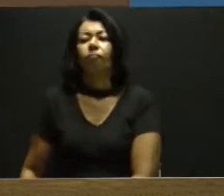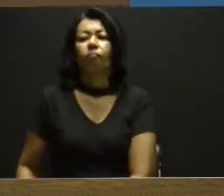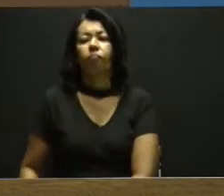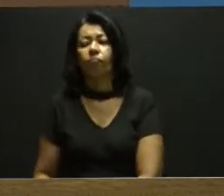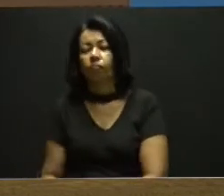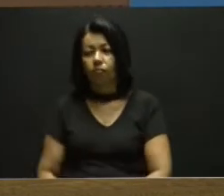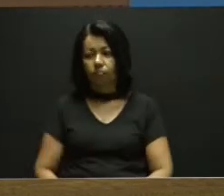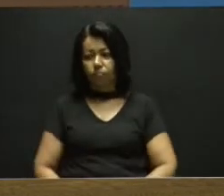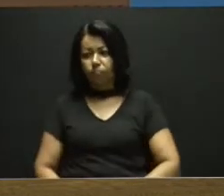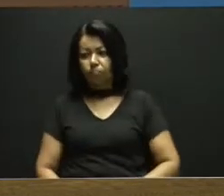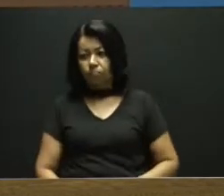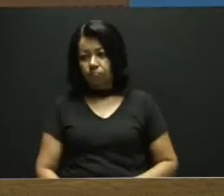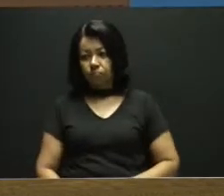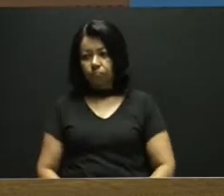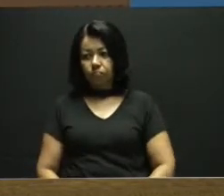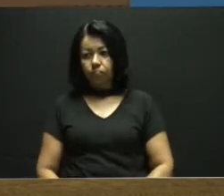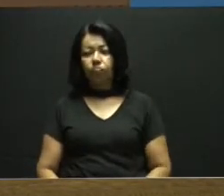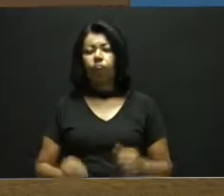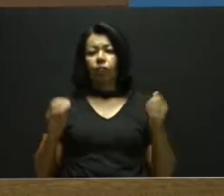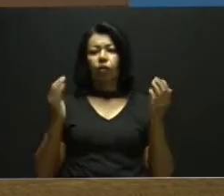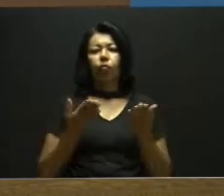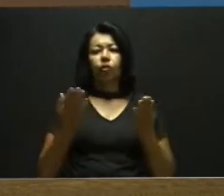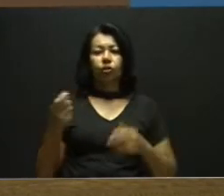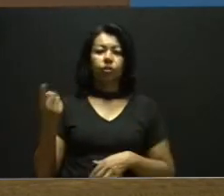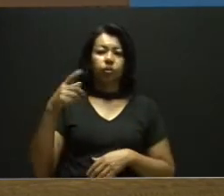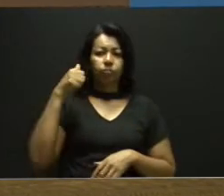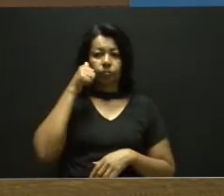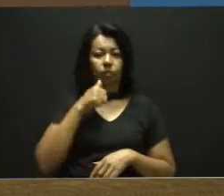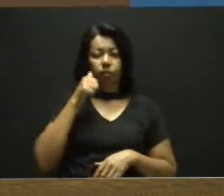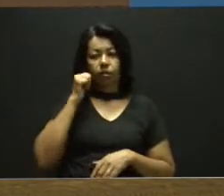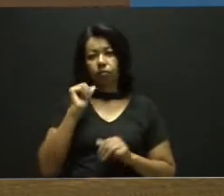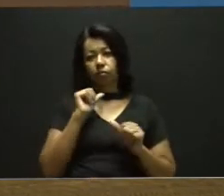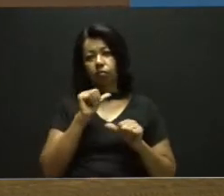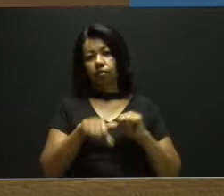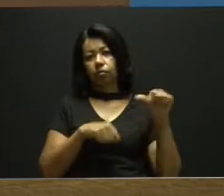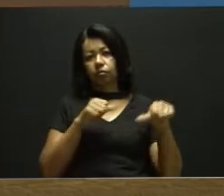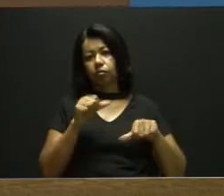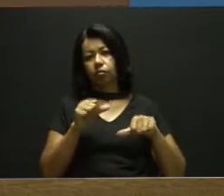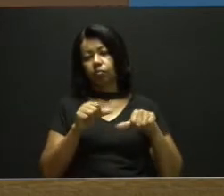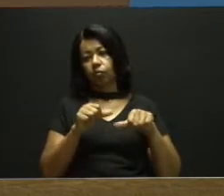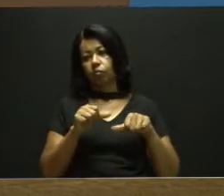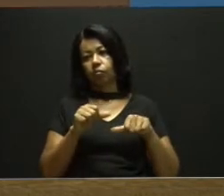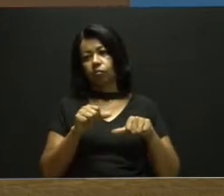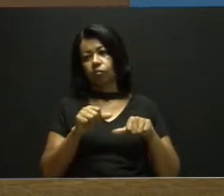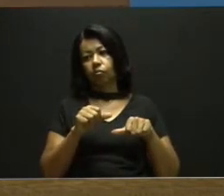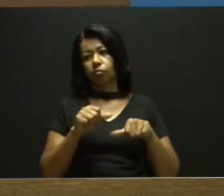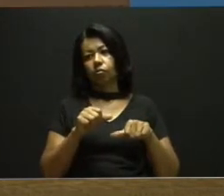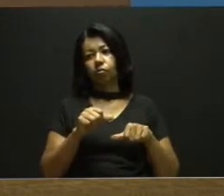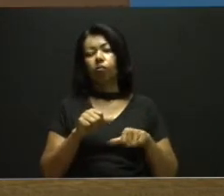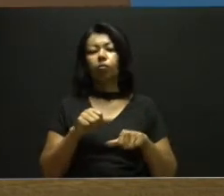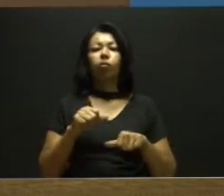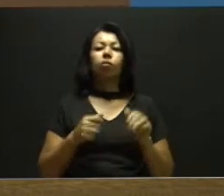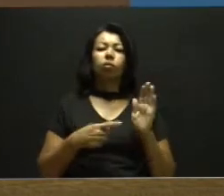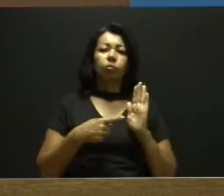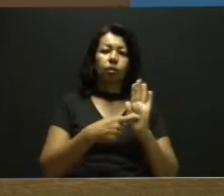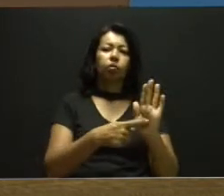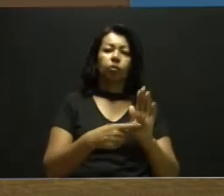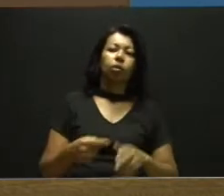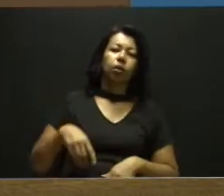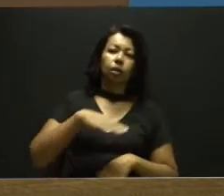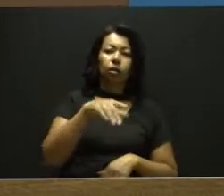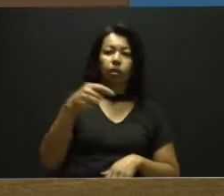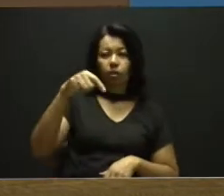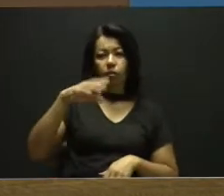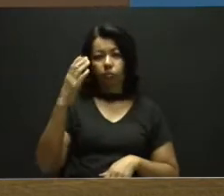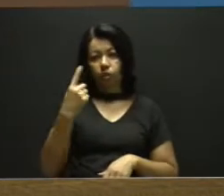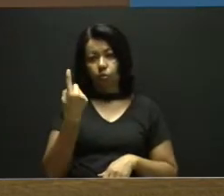hoje essa mulher virou para todos aqui com button o